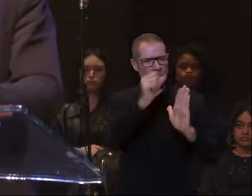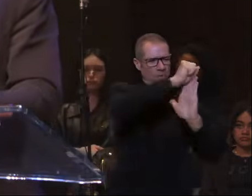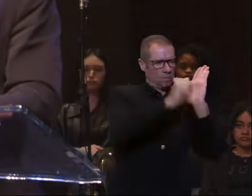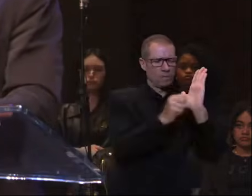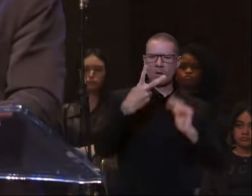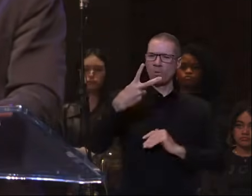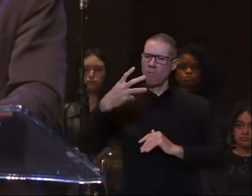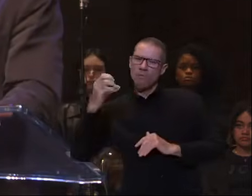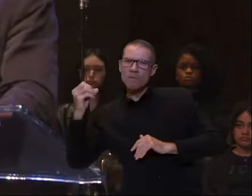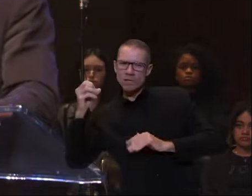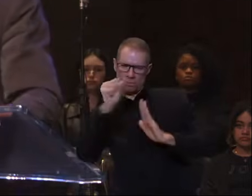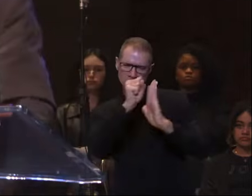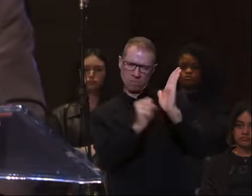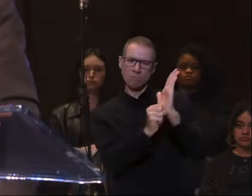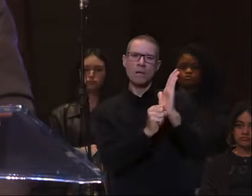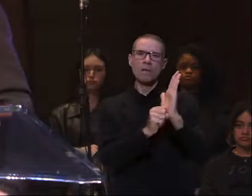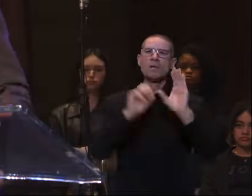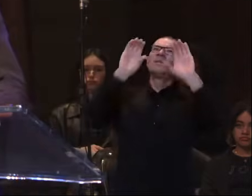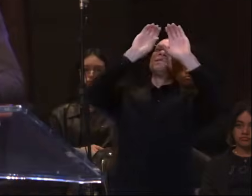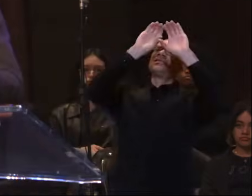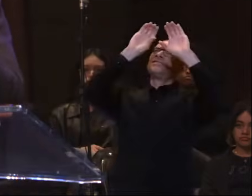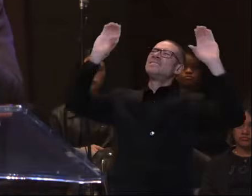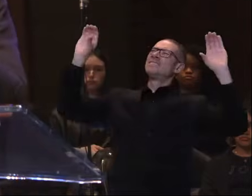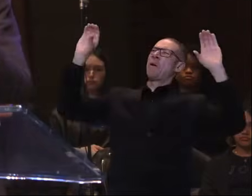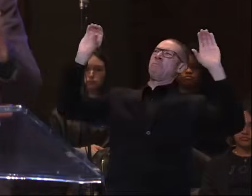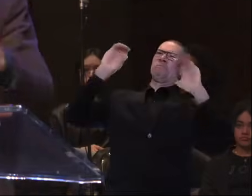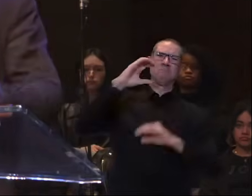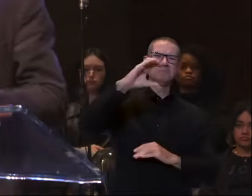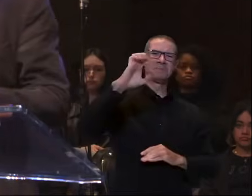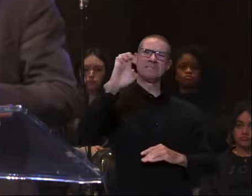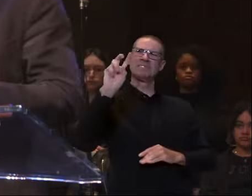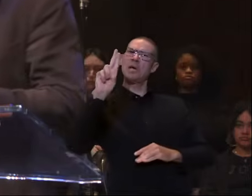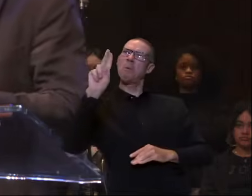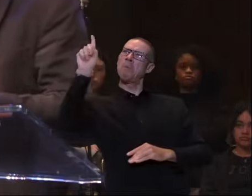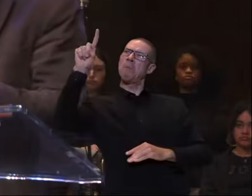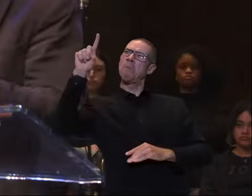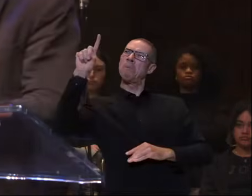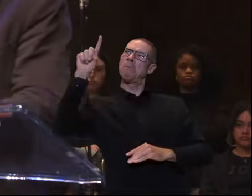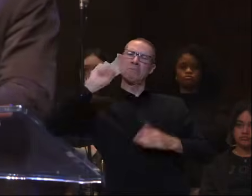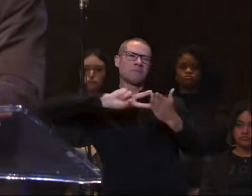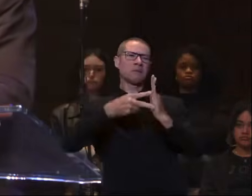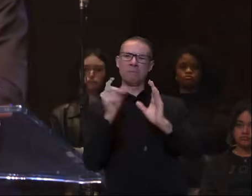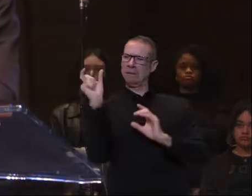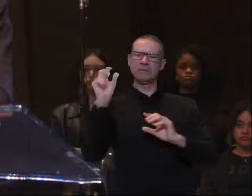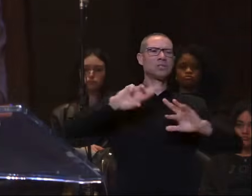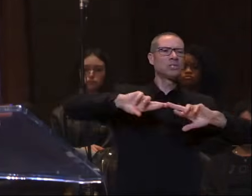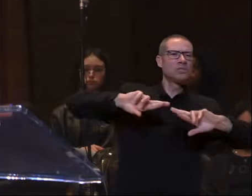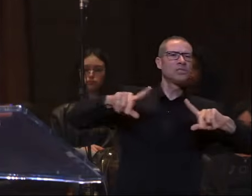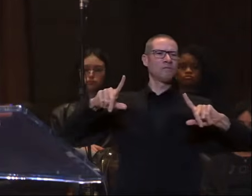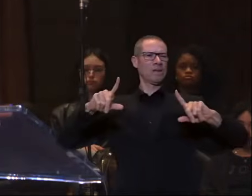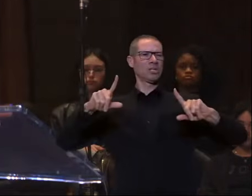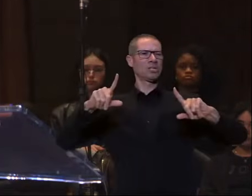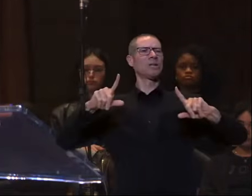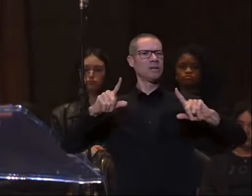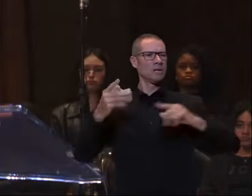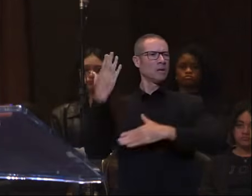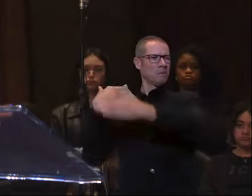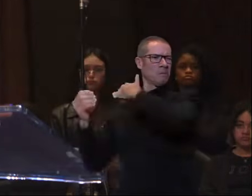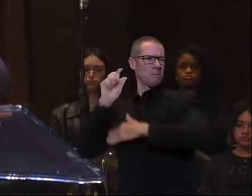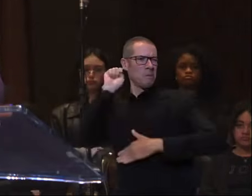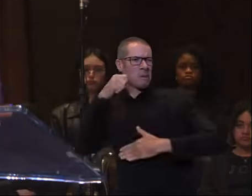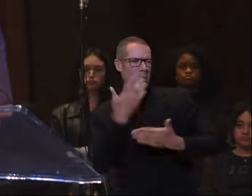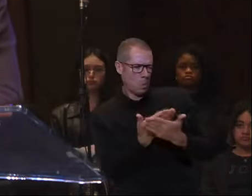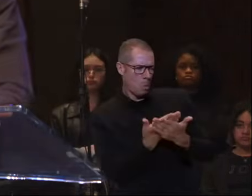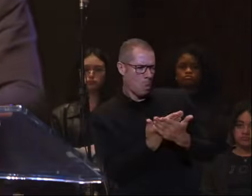céu nas Escrituras, ela tem significados diferentes. Os autores antigos distinguiam o céu